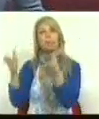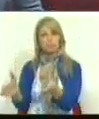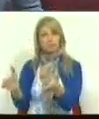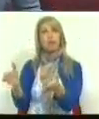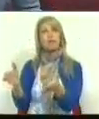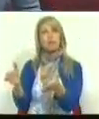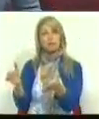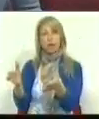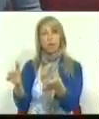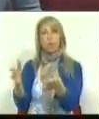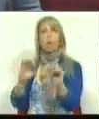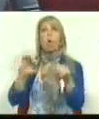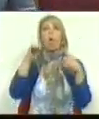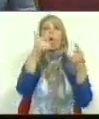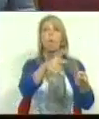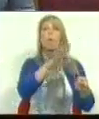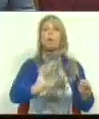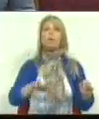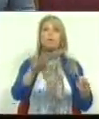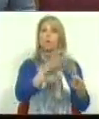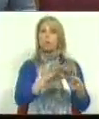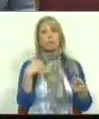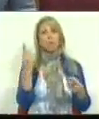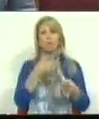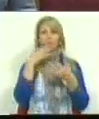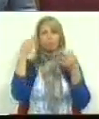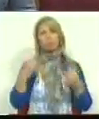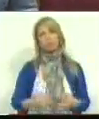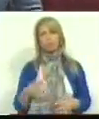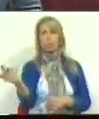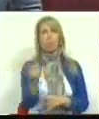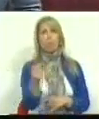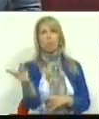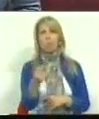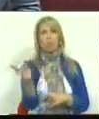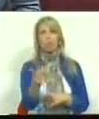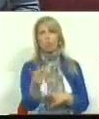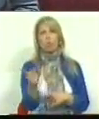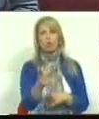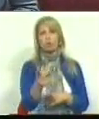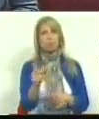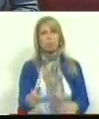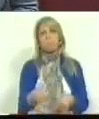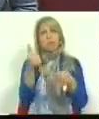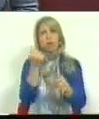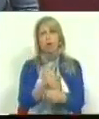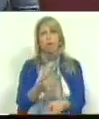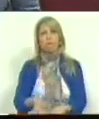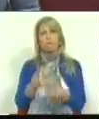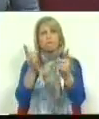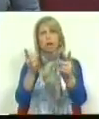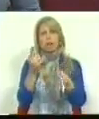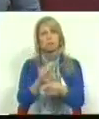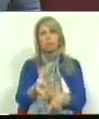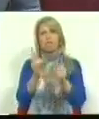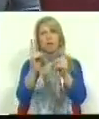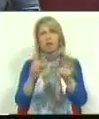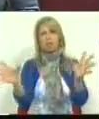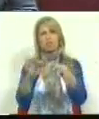Nos demais casos, estamos convictos de que são as partes quem melhor pode conjugar os seus